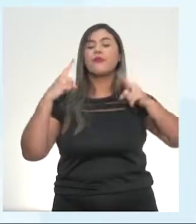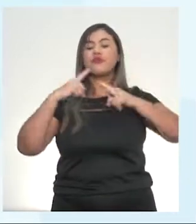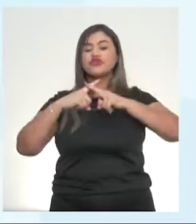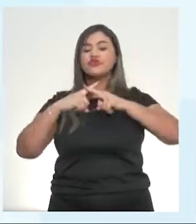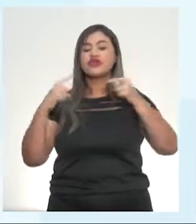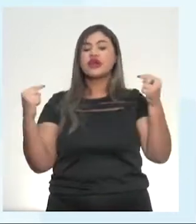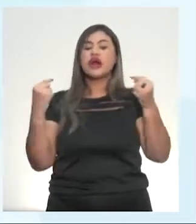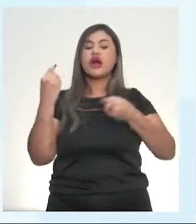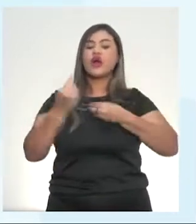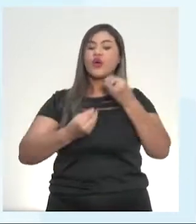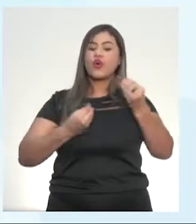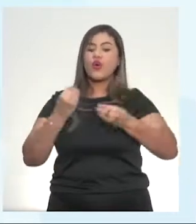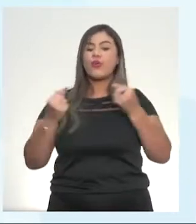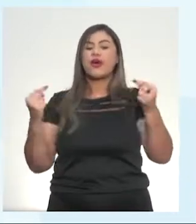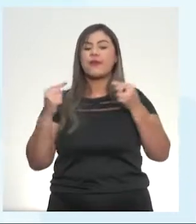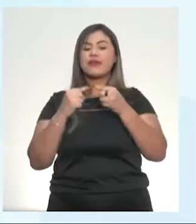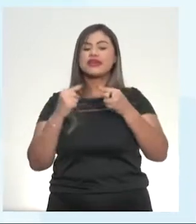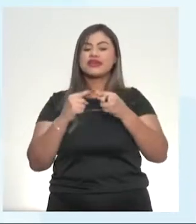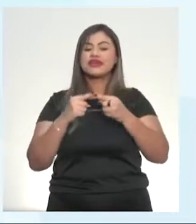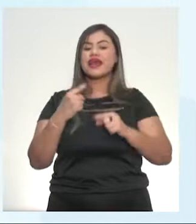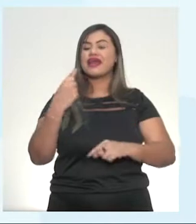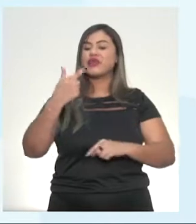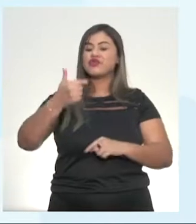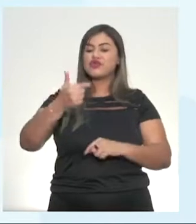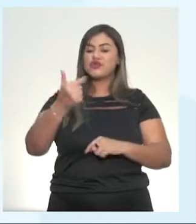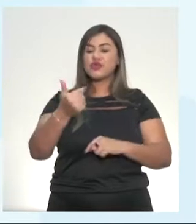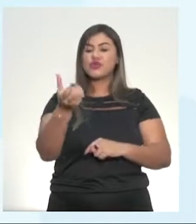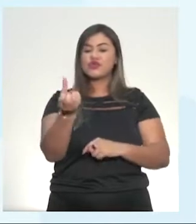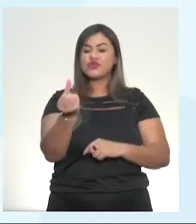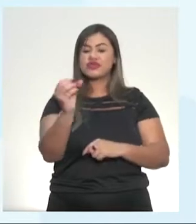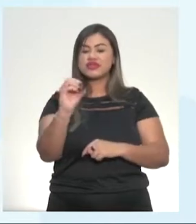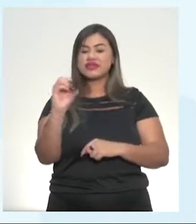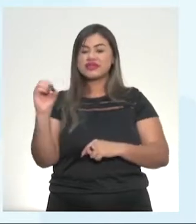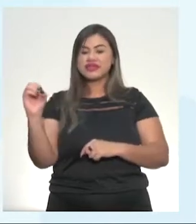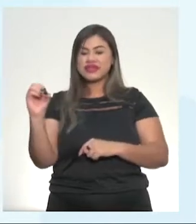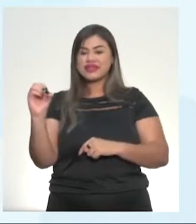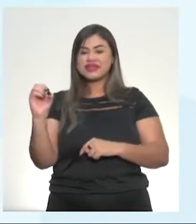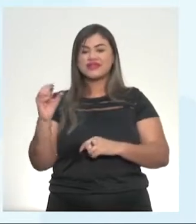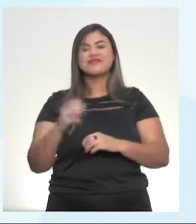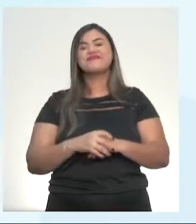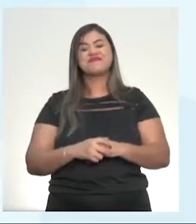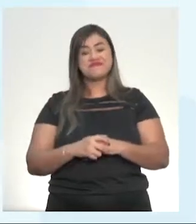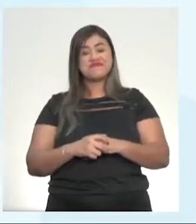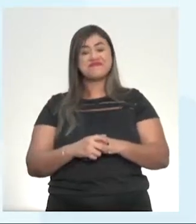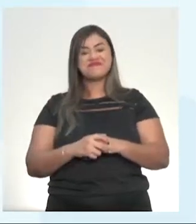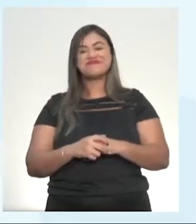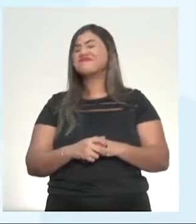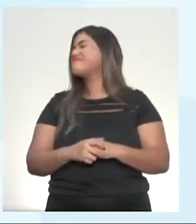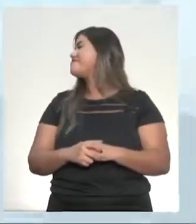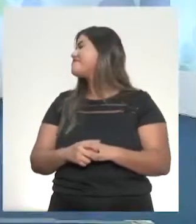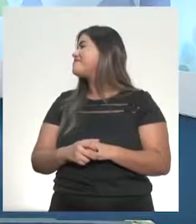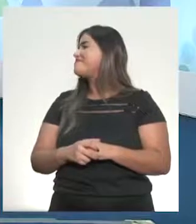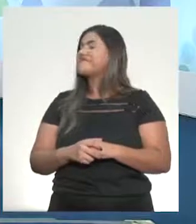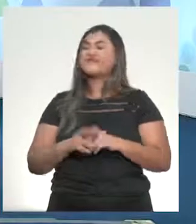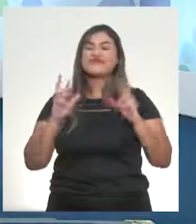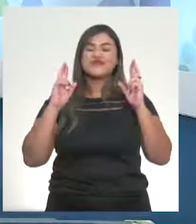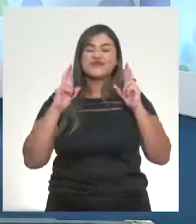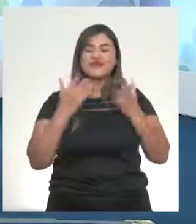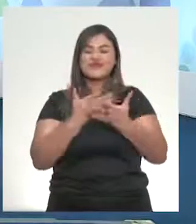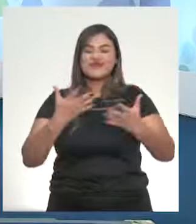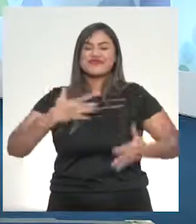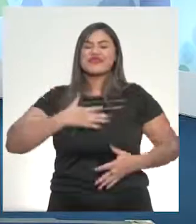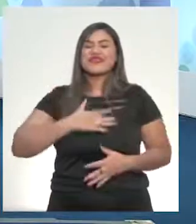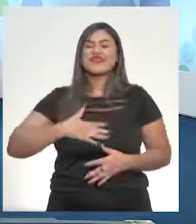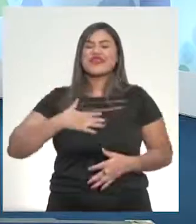nós encontramos que a nossa constante de proporcionalidade é 12.600. Espero que você tenha gostado da